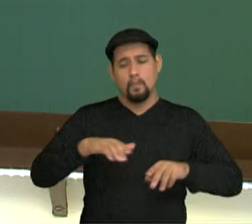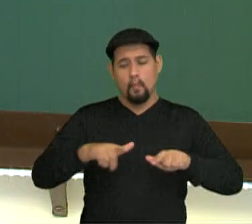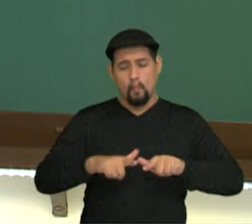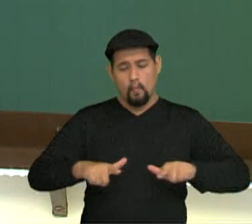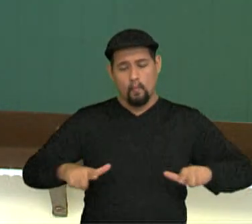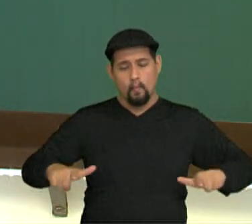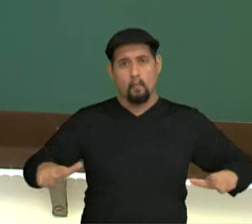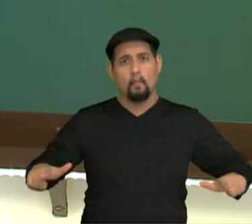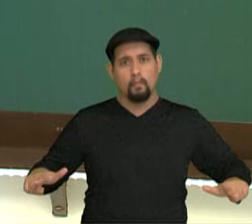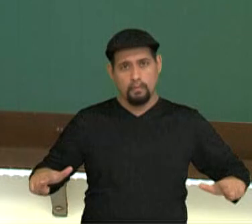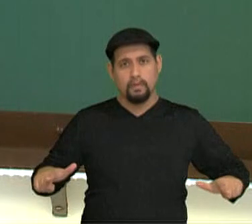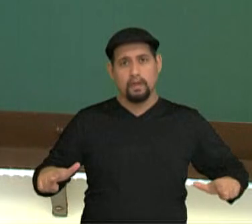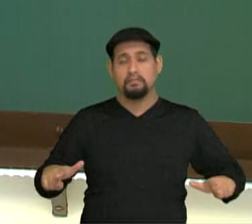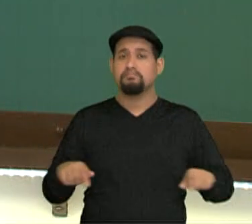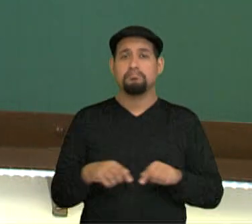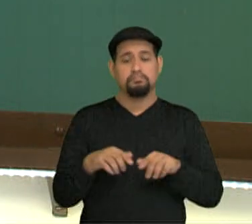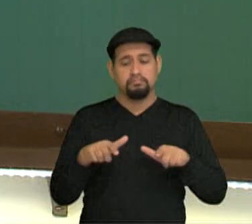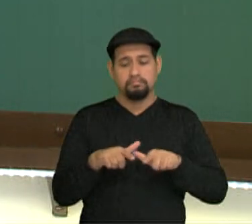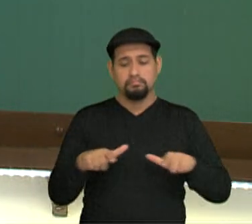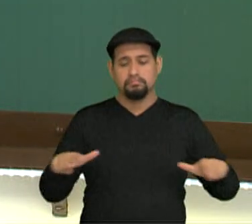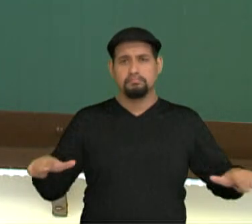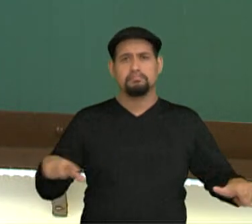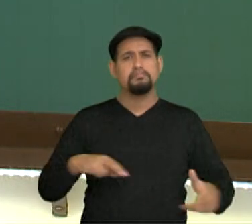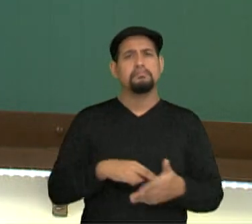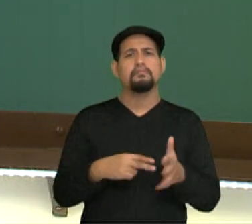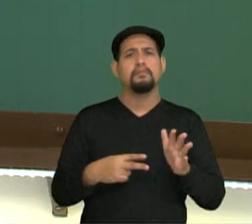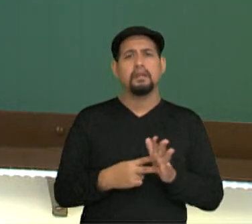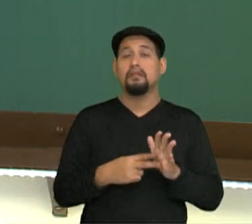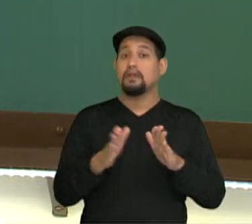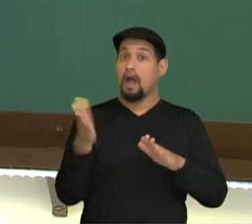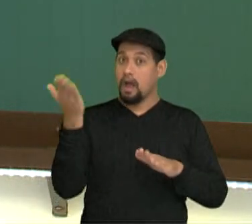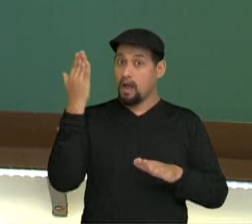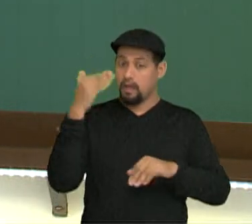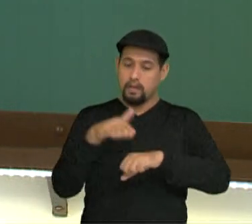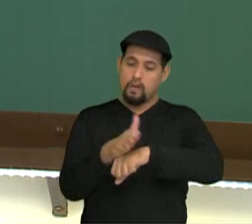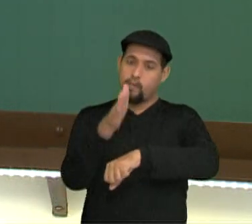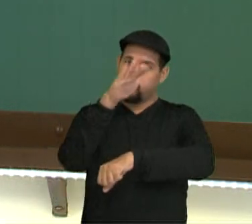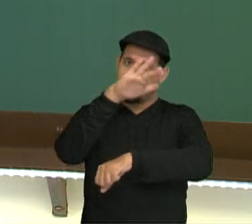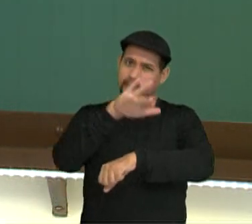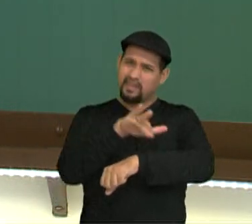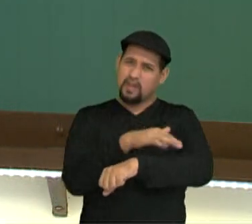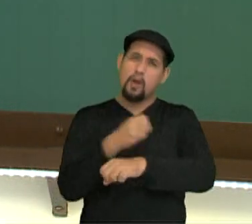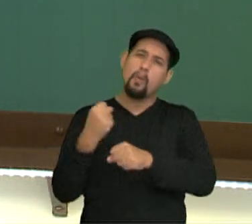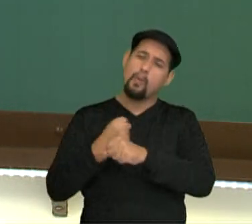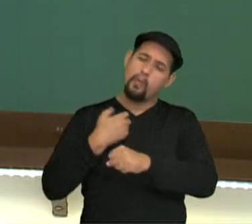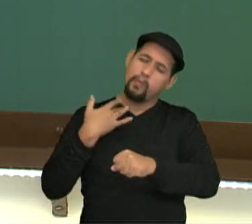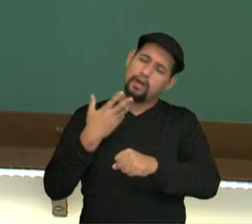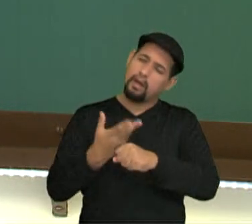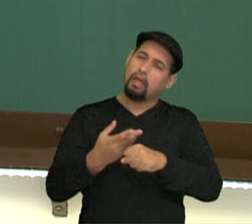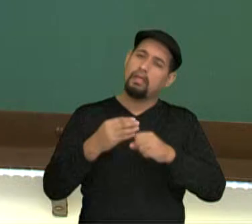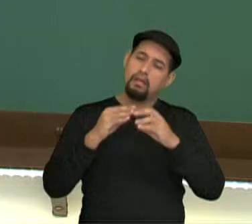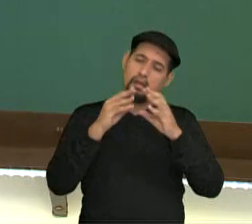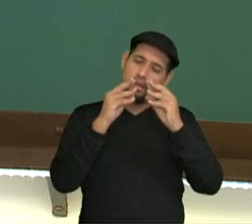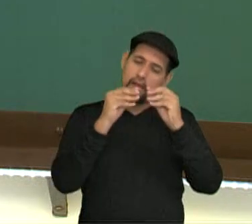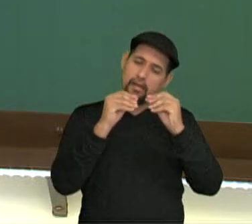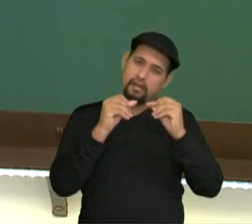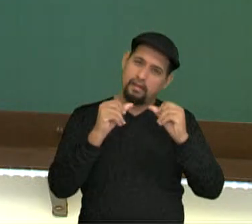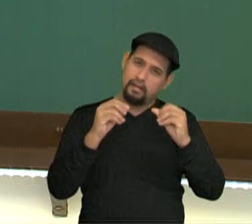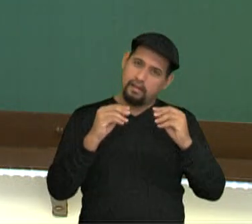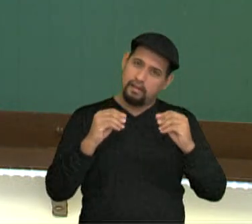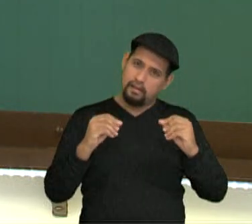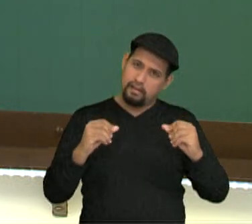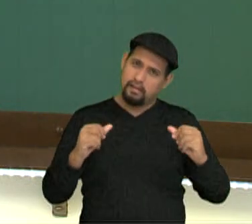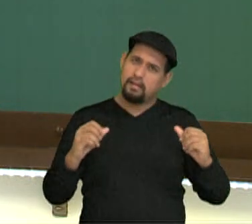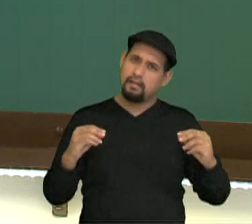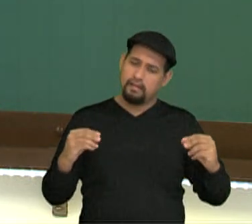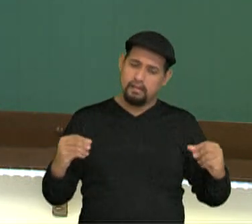Então, essas planícies são repletas de sedimentos provenientes das áreas mais altas que foram transportados por meio